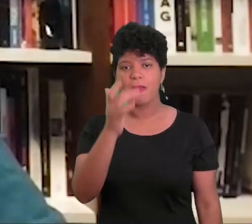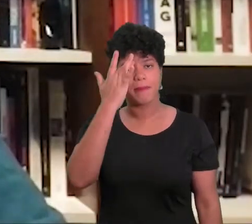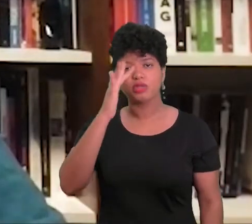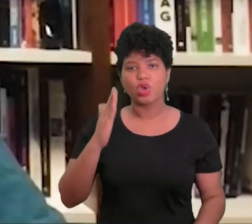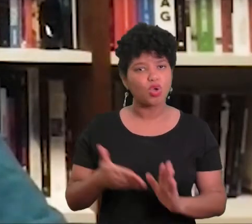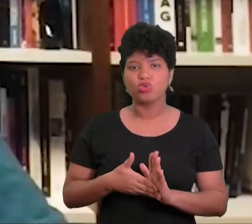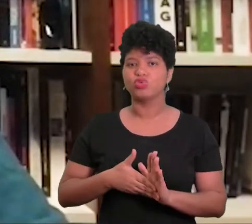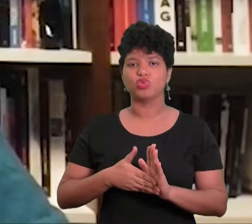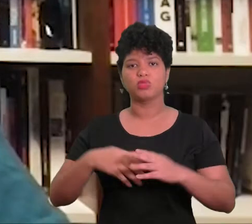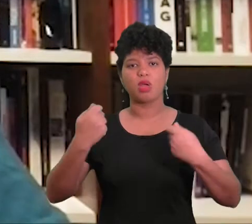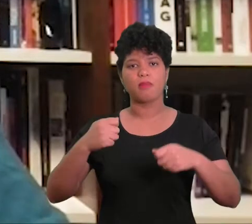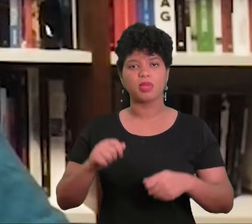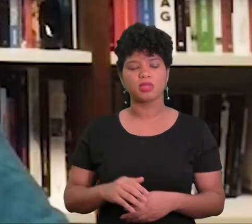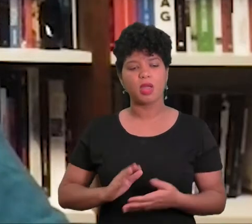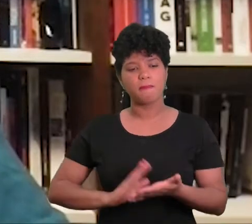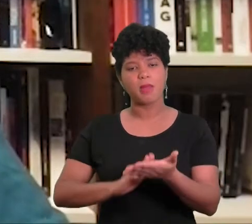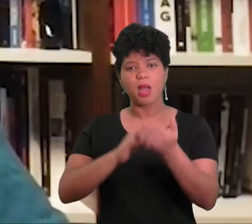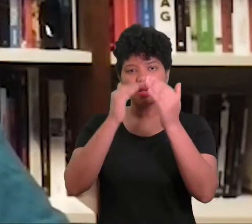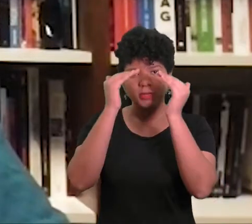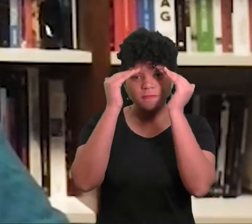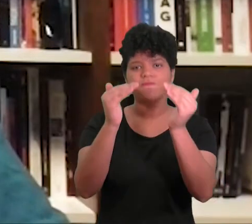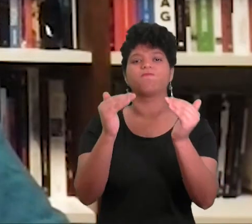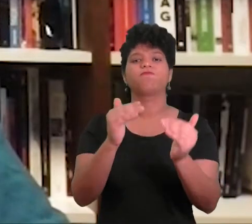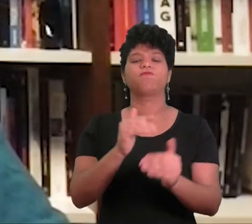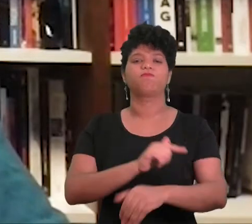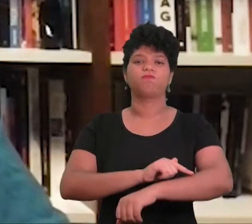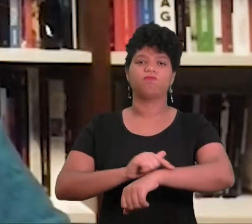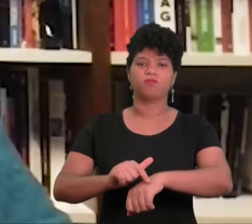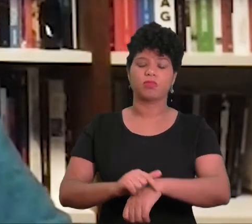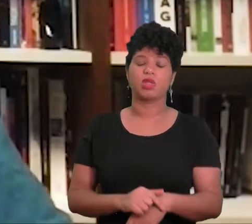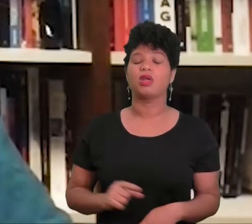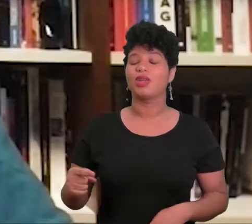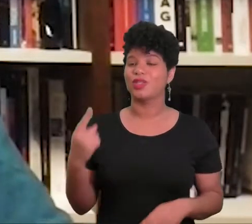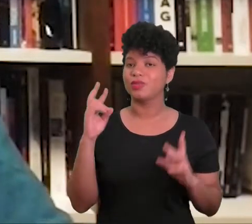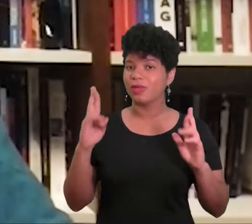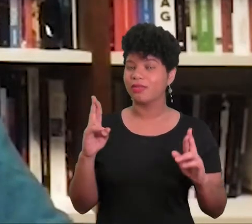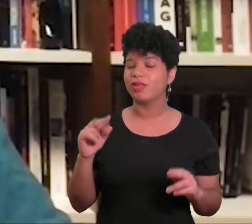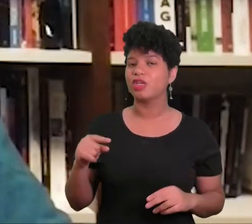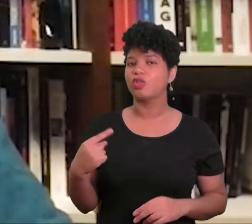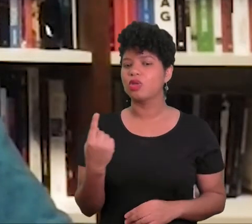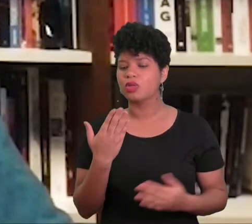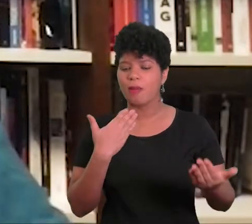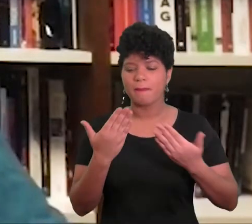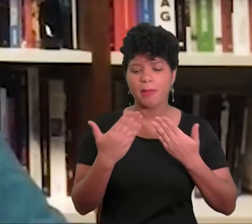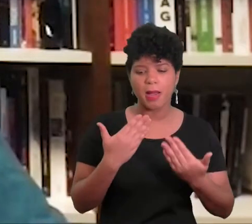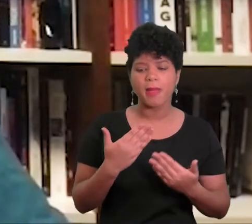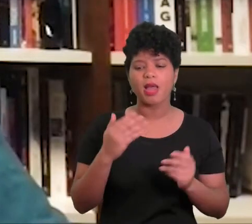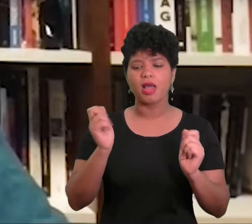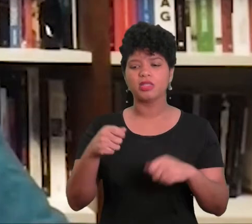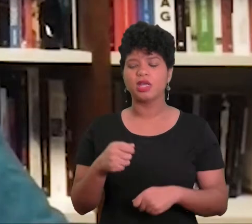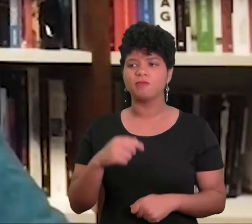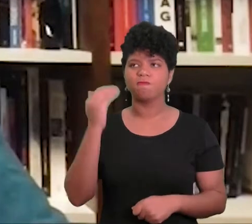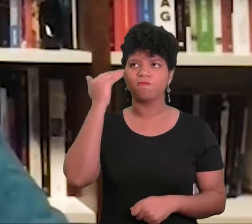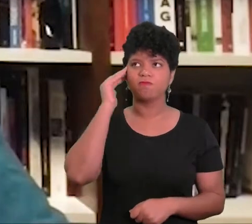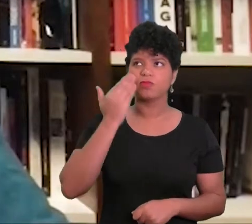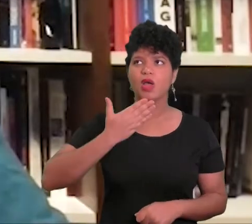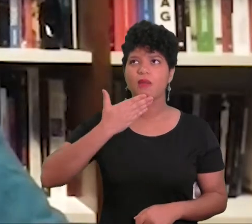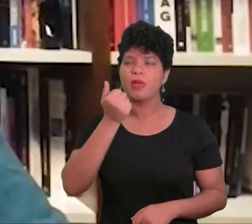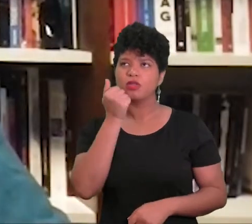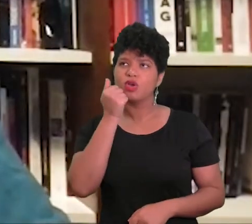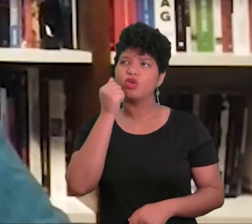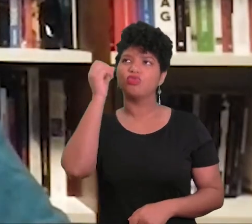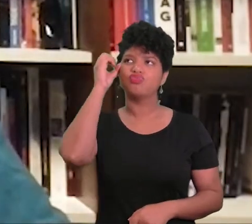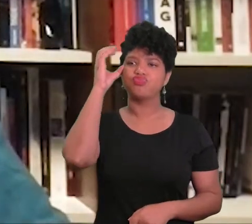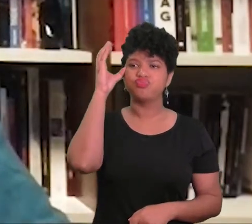os seus sentidos. Portanto, a gente espera que esse debate nos ajude a aprofundar cada vez mais o nosso